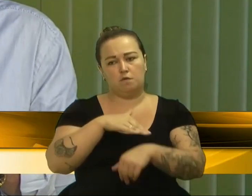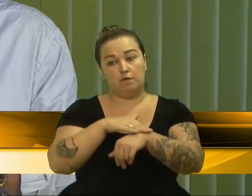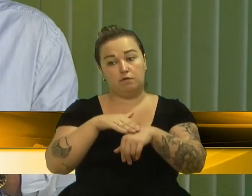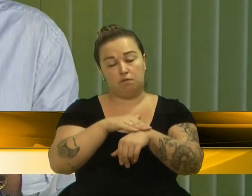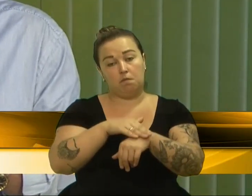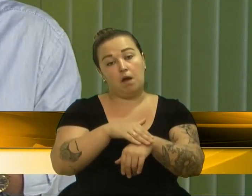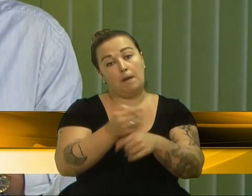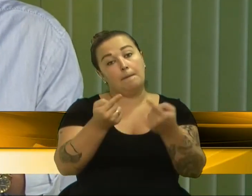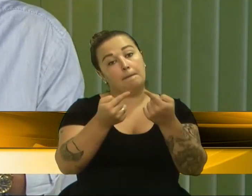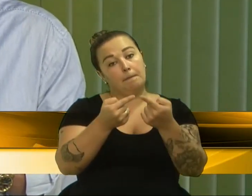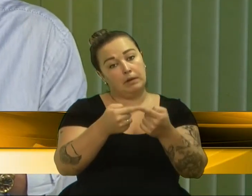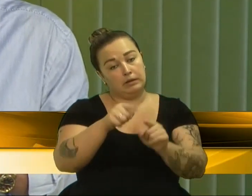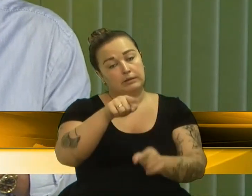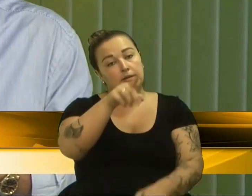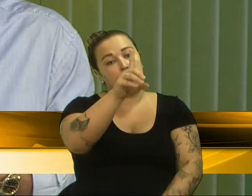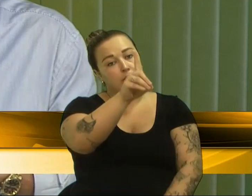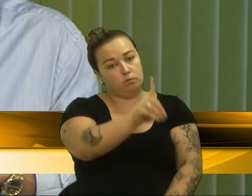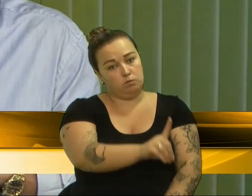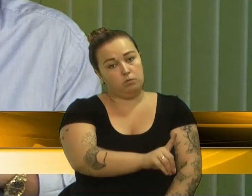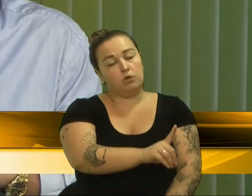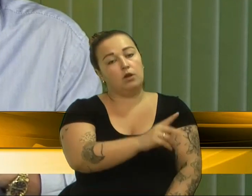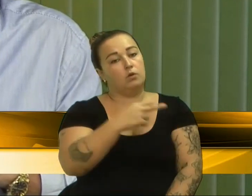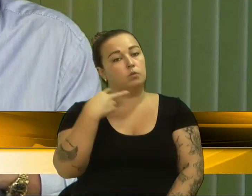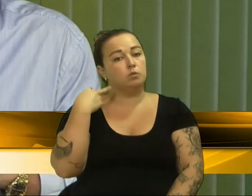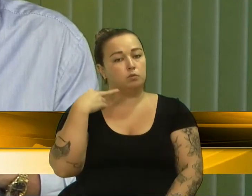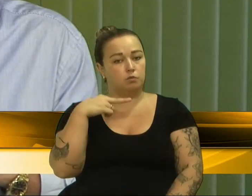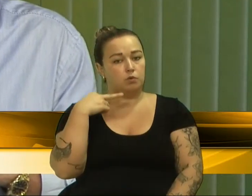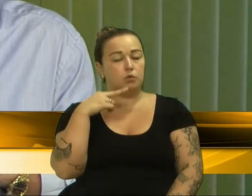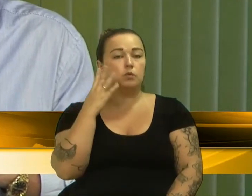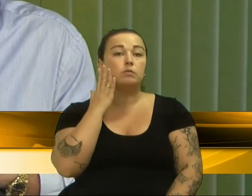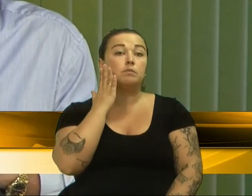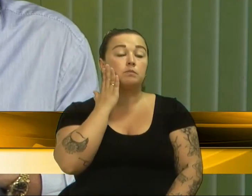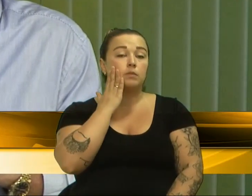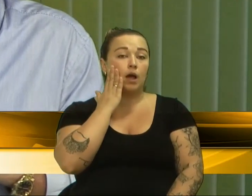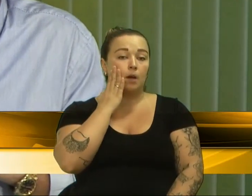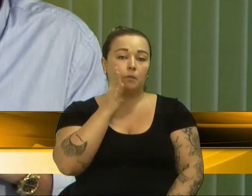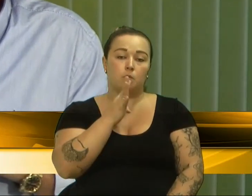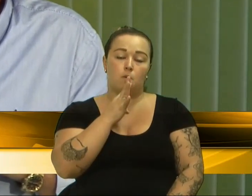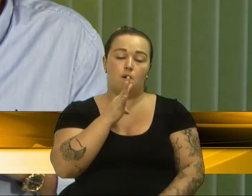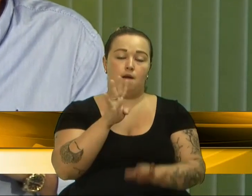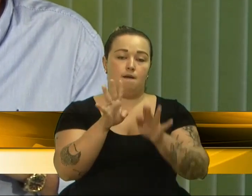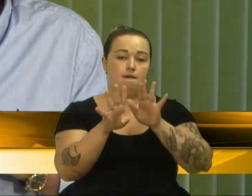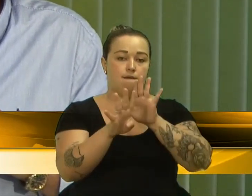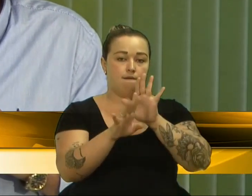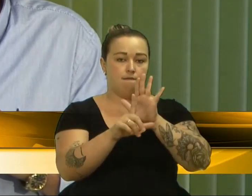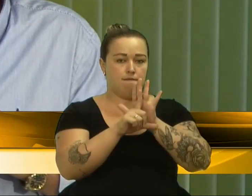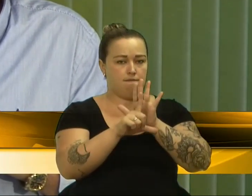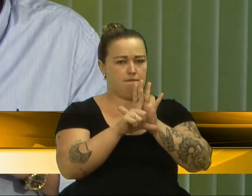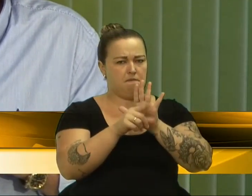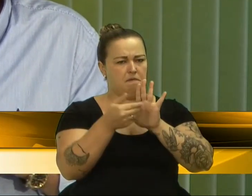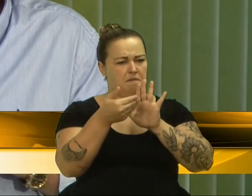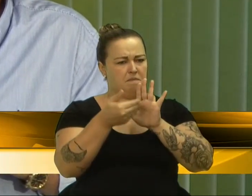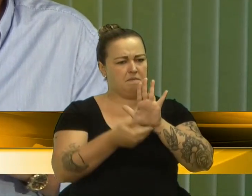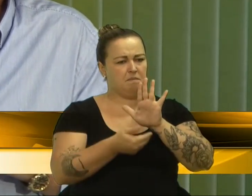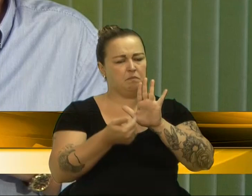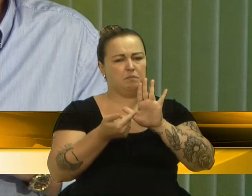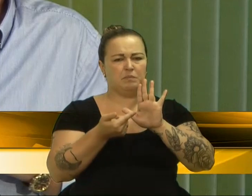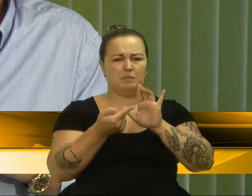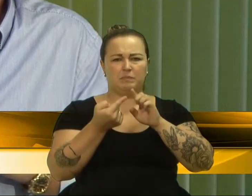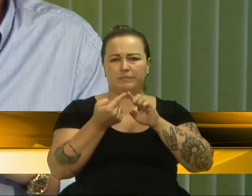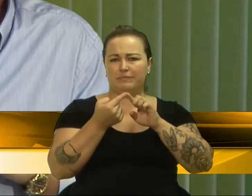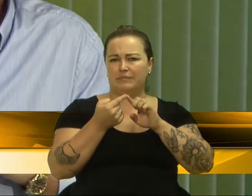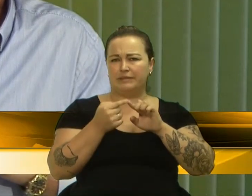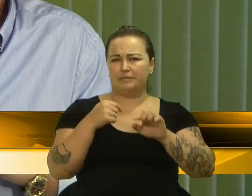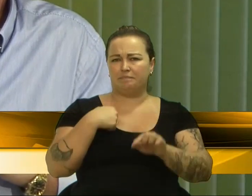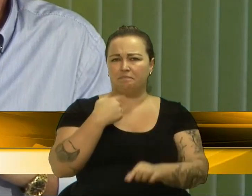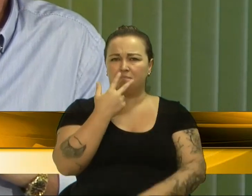direito do vereador, isso a gente conhece, sabe a legislação, né? Mas só esse aspecto assim, né, que me